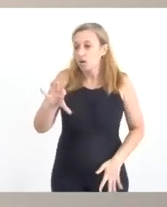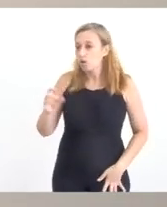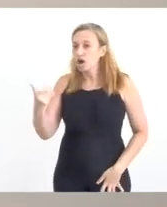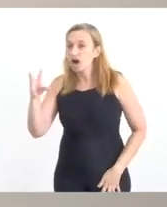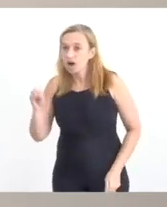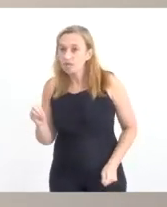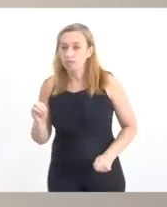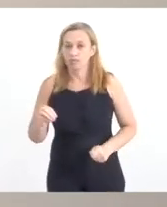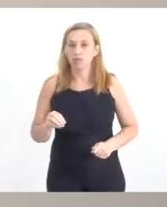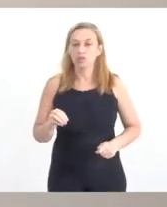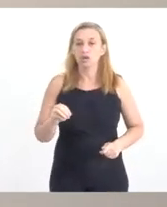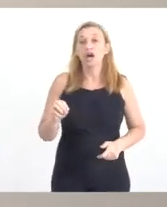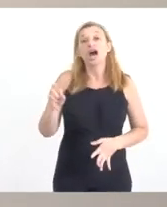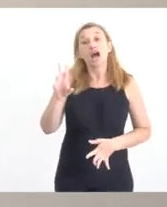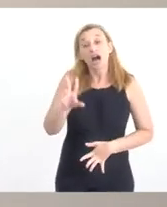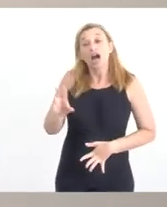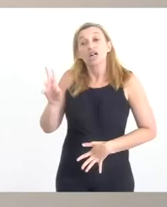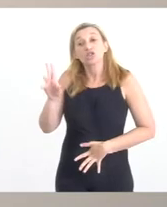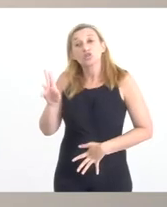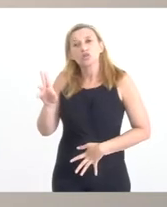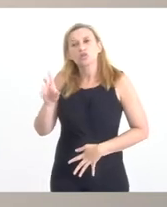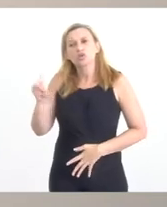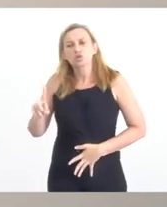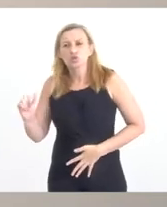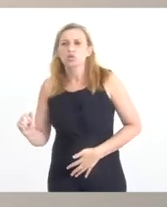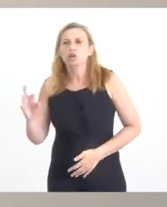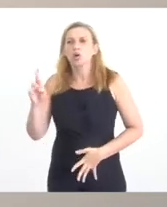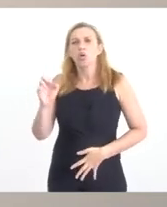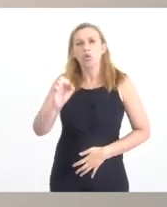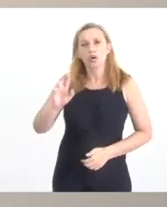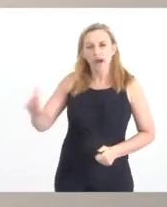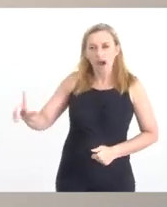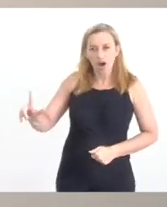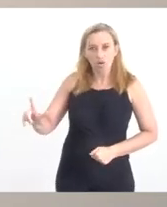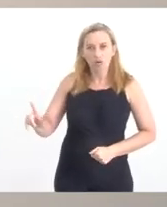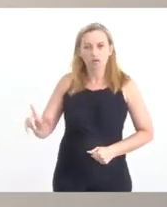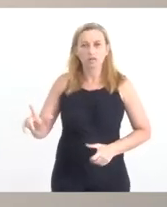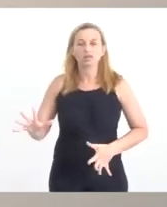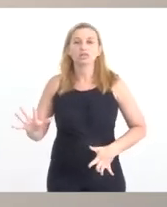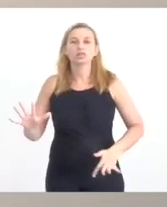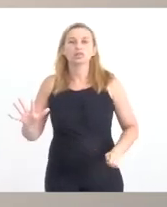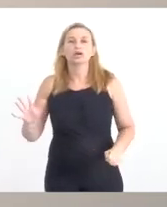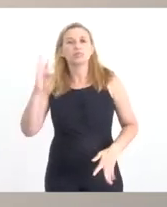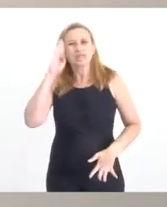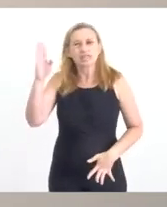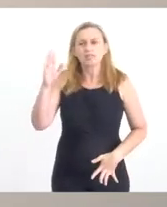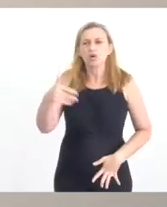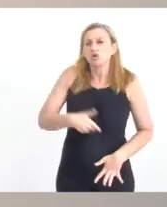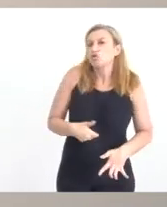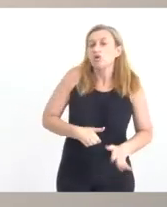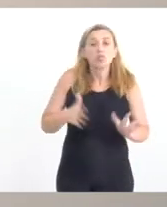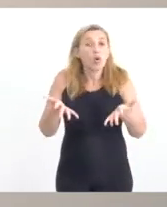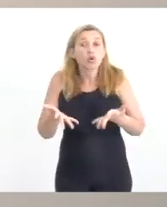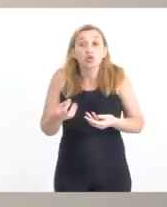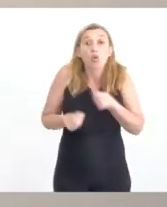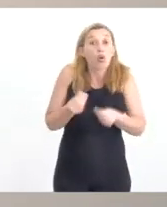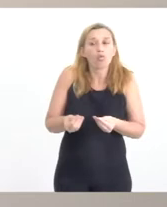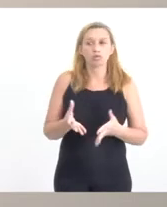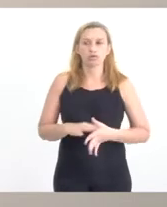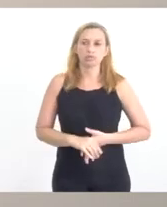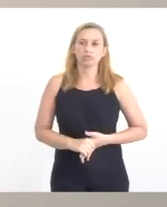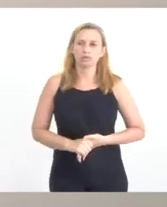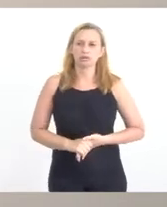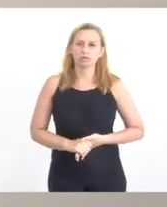é algo zona rural é o principal o lugar dos blocos de fome no Brasil hoje Como pode isso